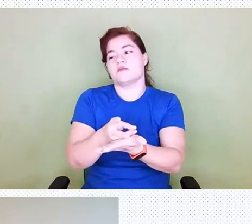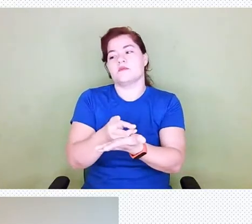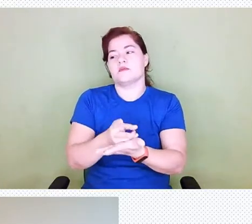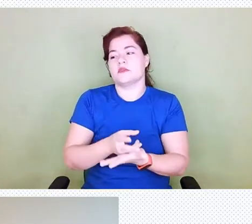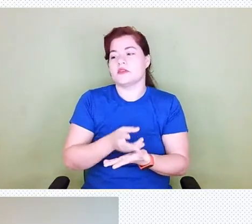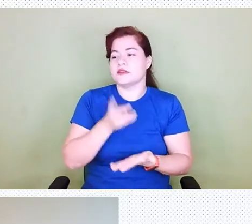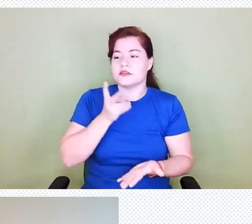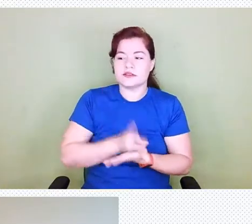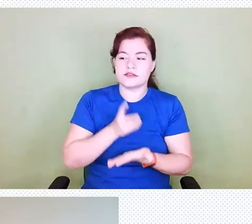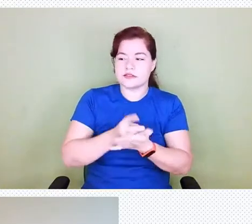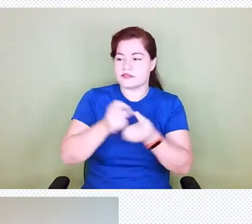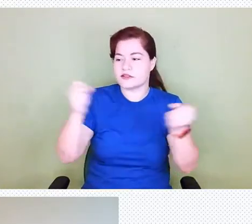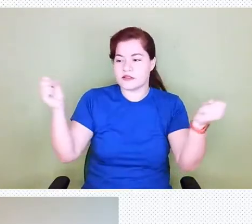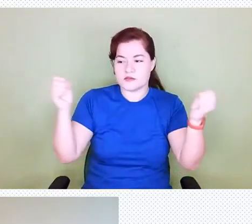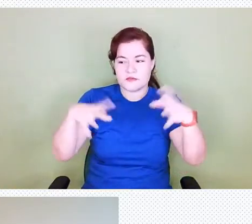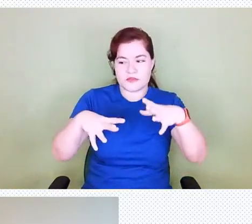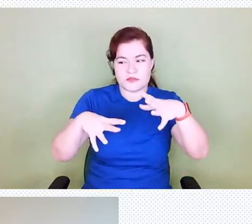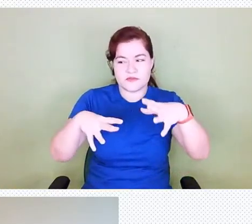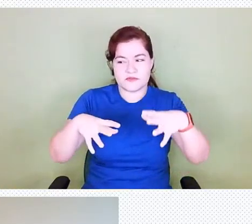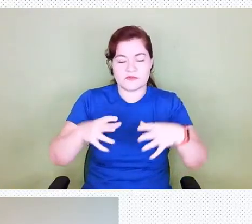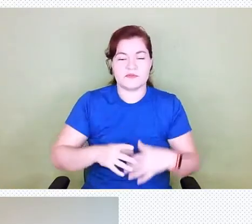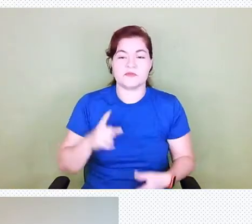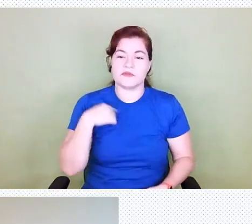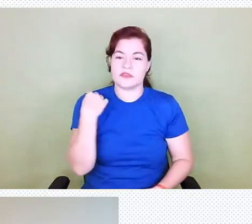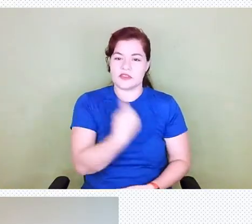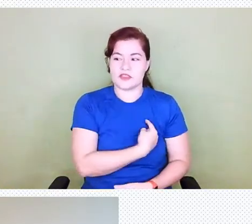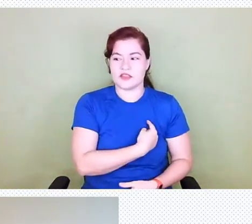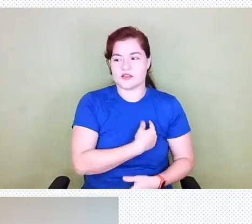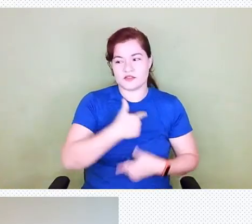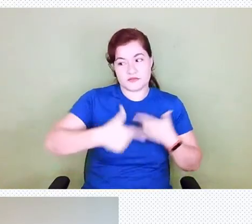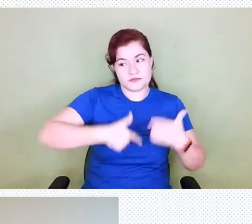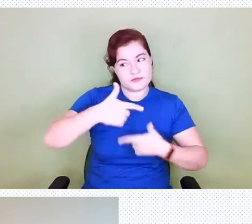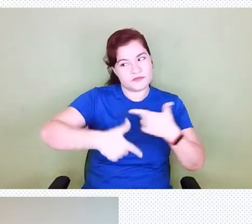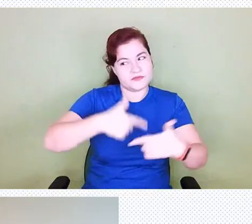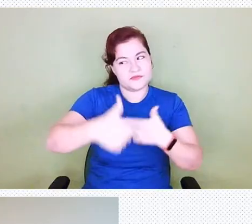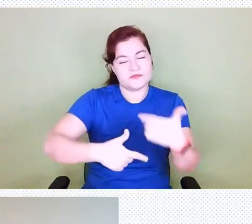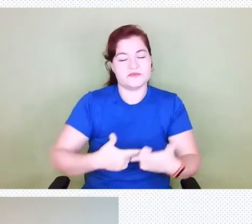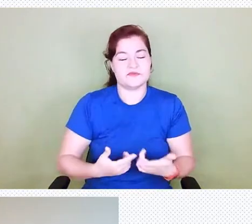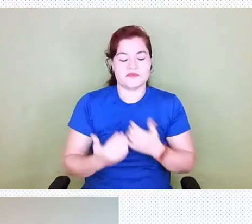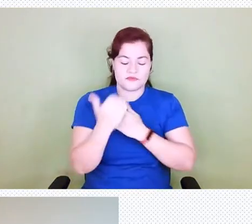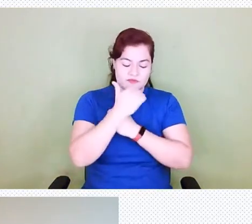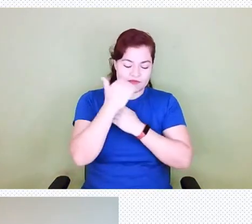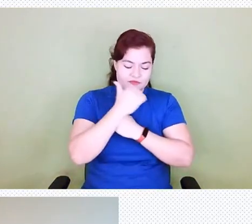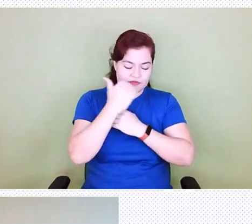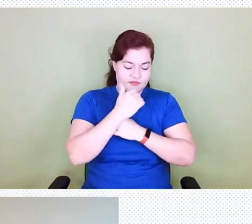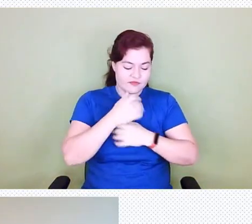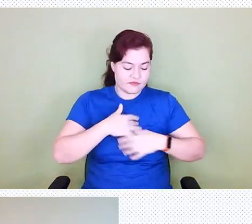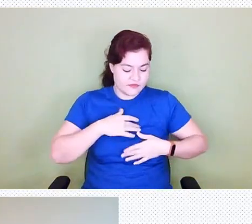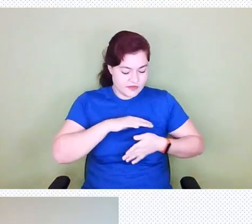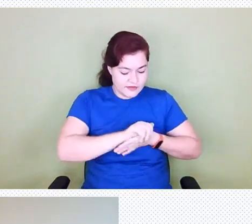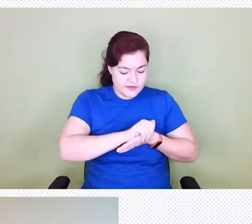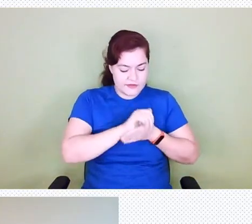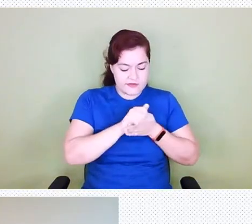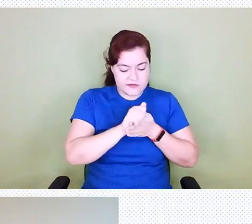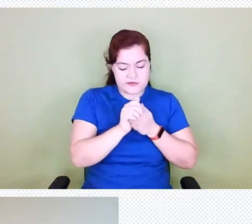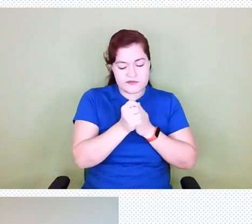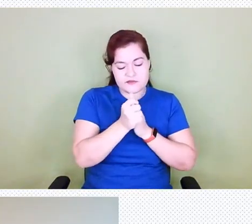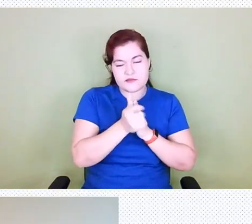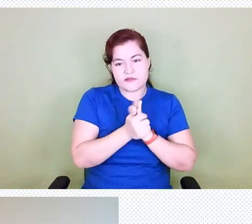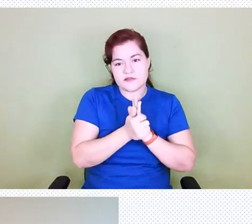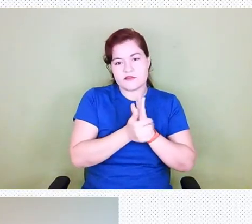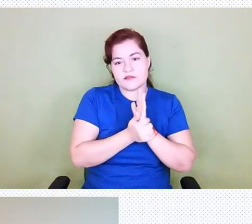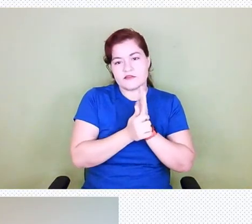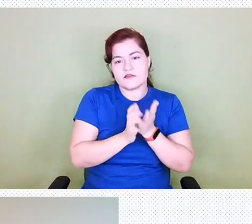jogando a luz dele. E a gente é que vai trabalhando na argila interna essas nossas emoções,